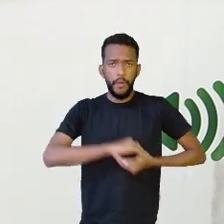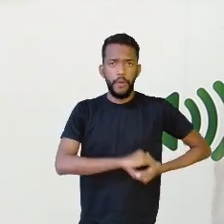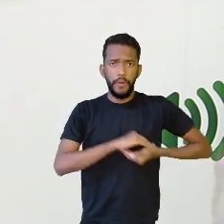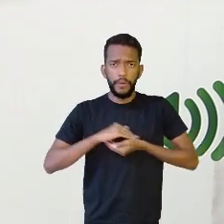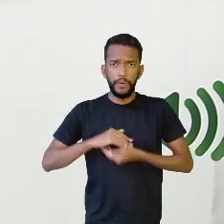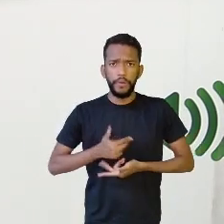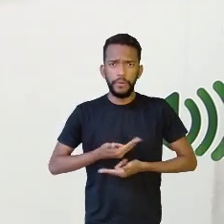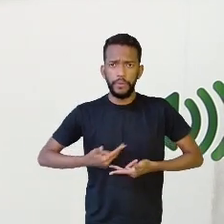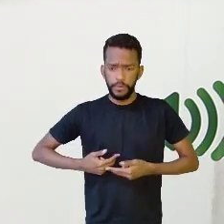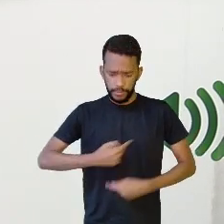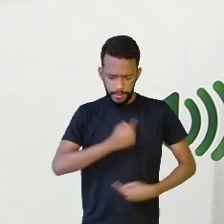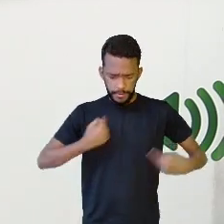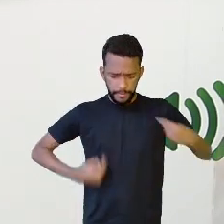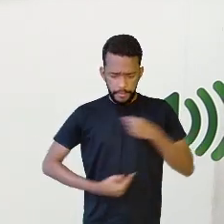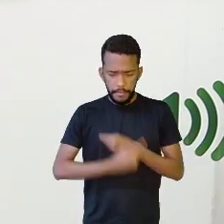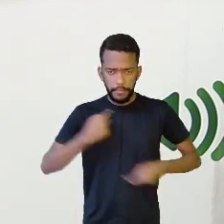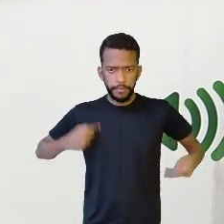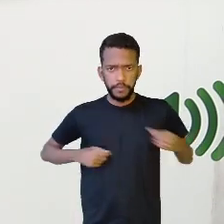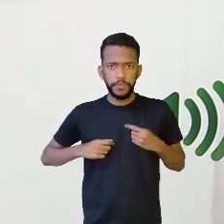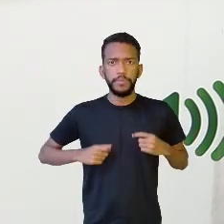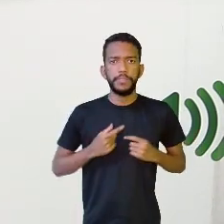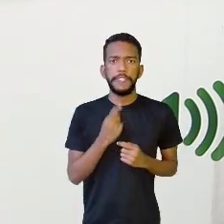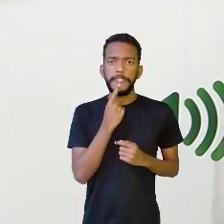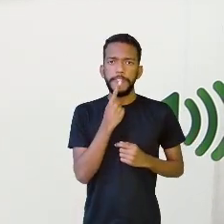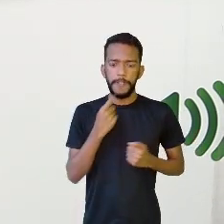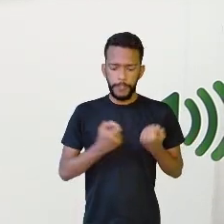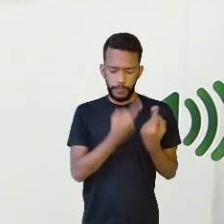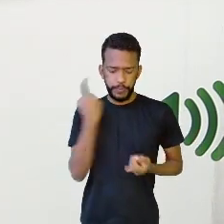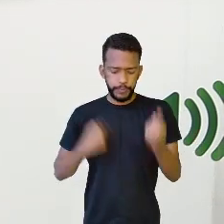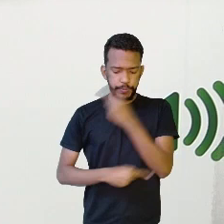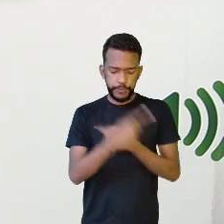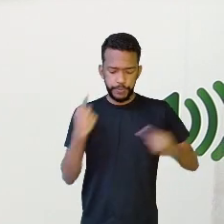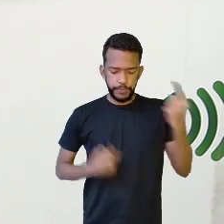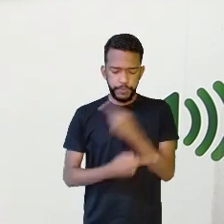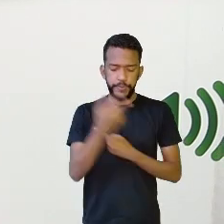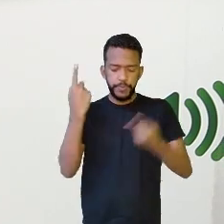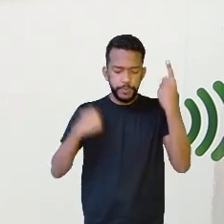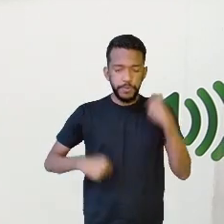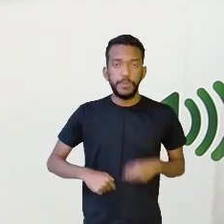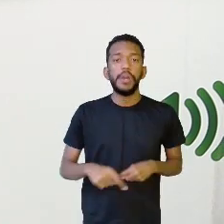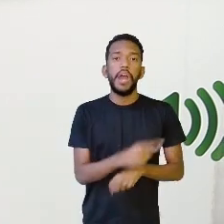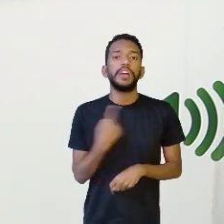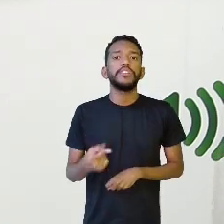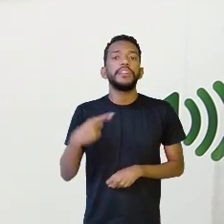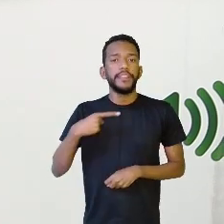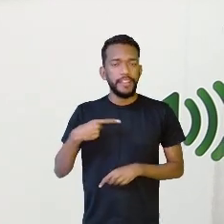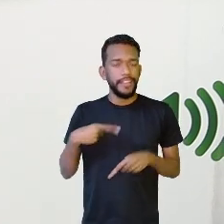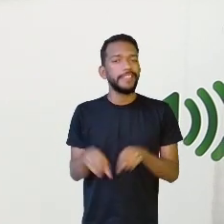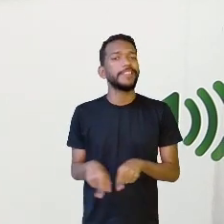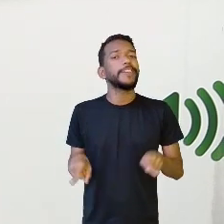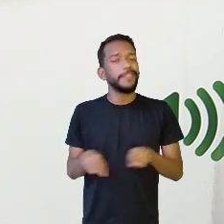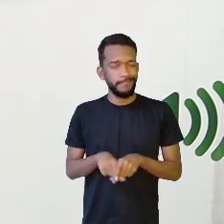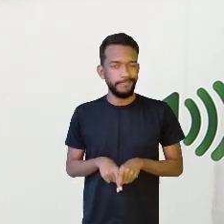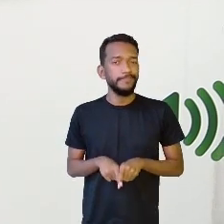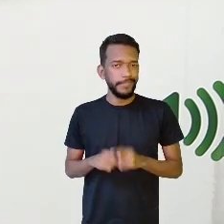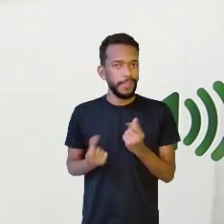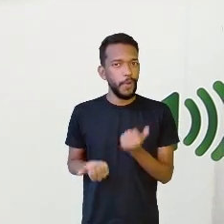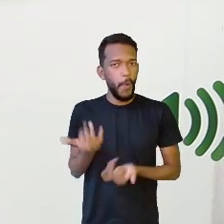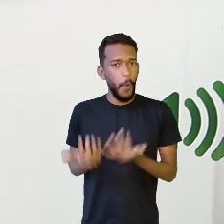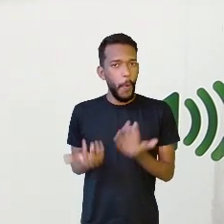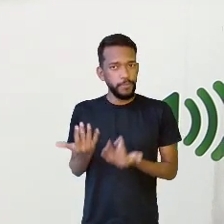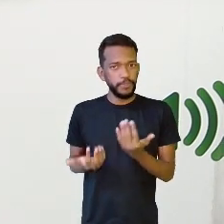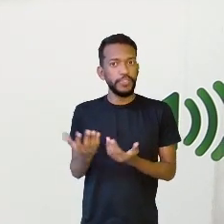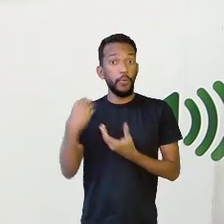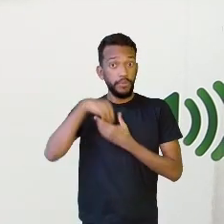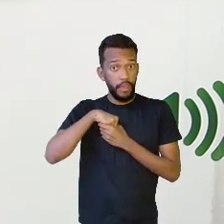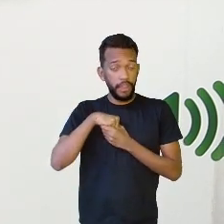nas artérias, e para que esse movimento aconteça, nós temos um processo também de combustão presentes aí nas células.